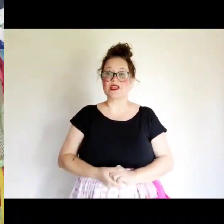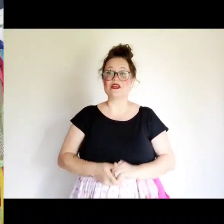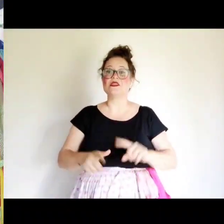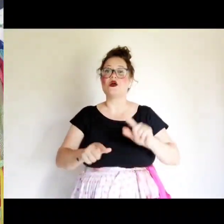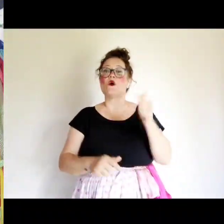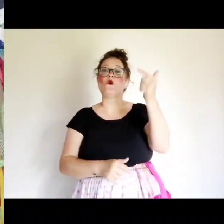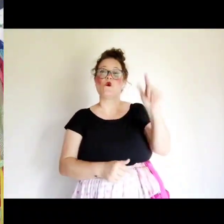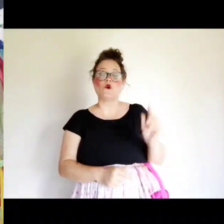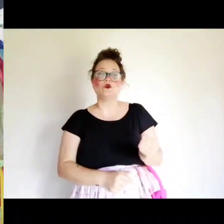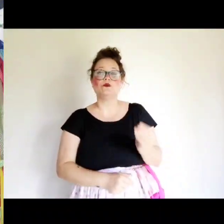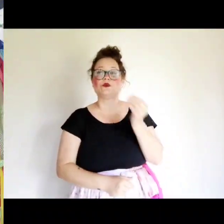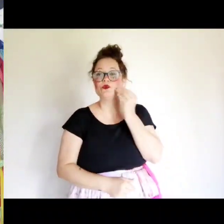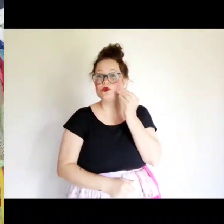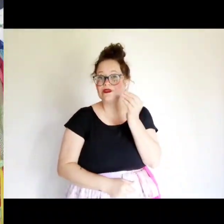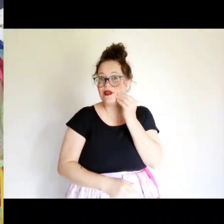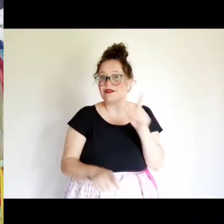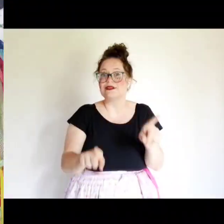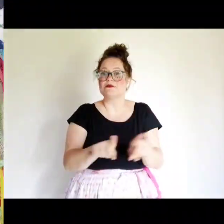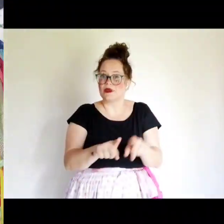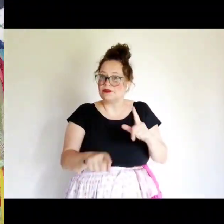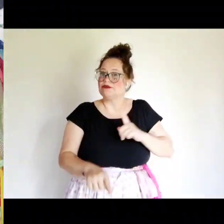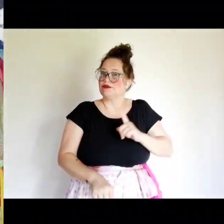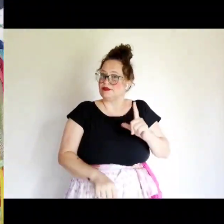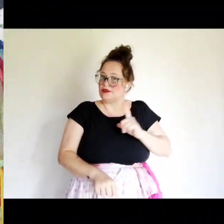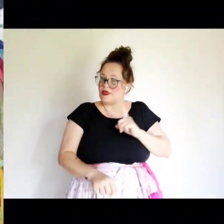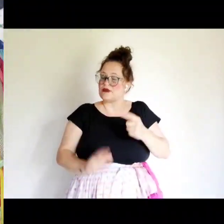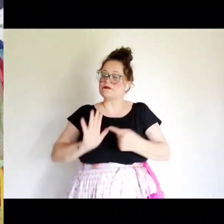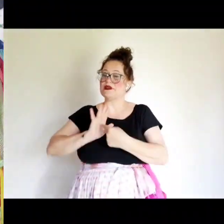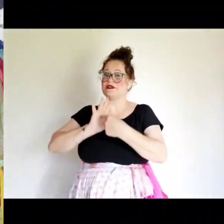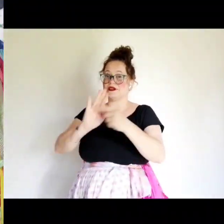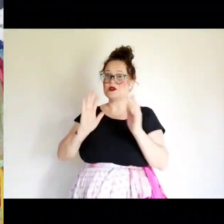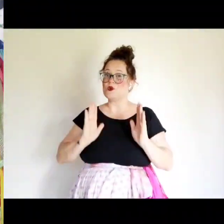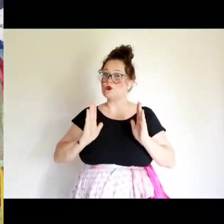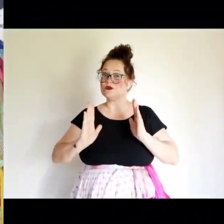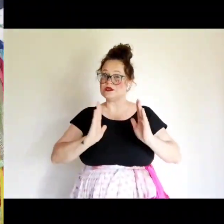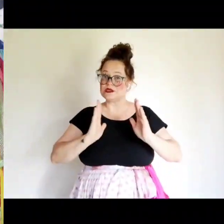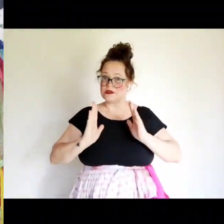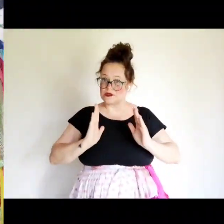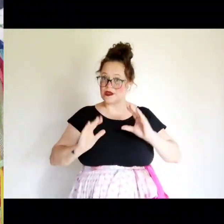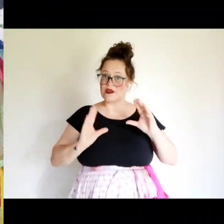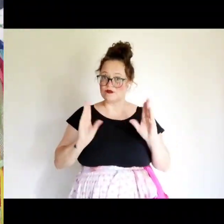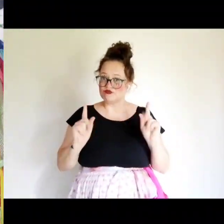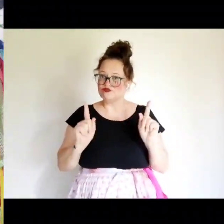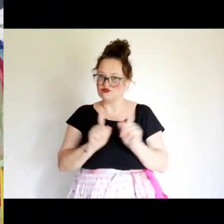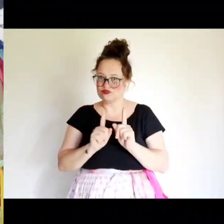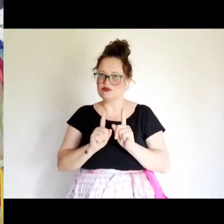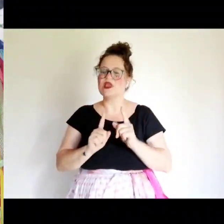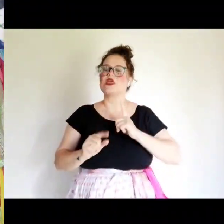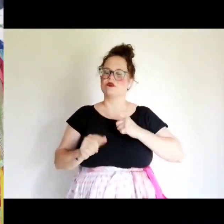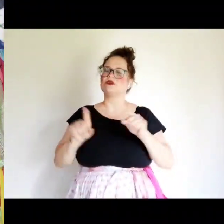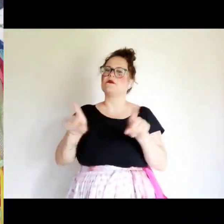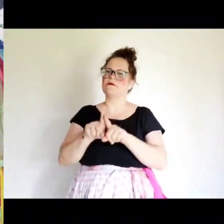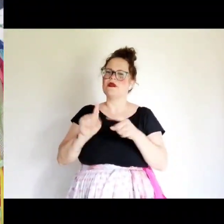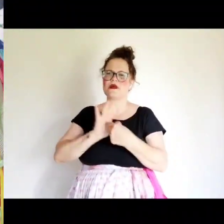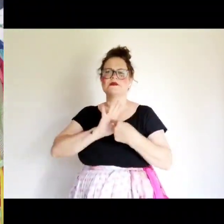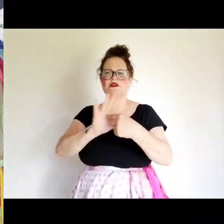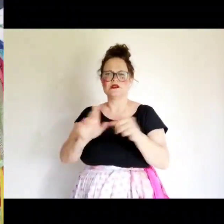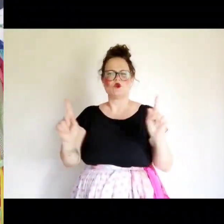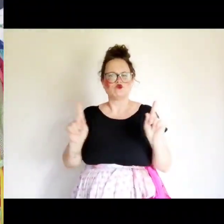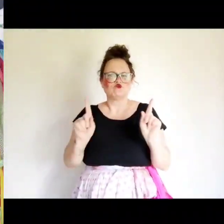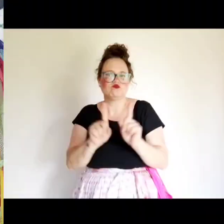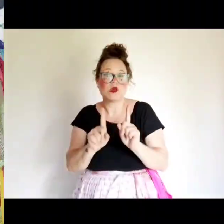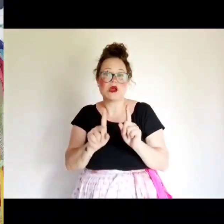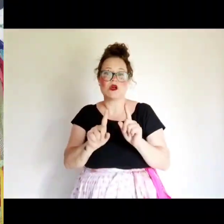E outras oportunidades que surgiram de números, eu apresentei o mesmo número com algumas